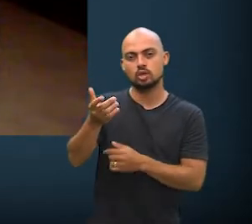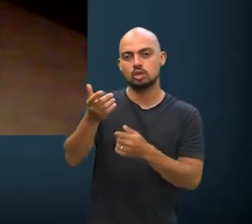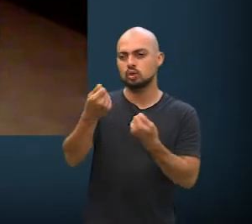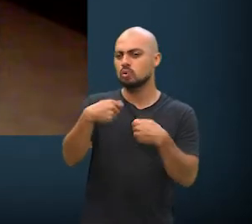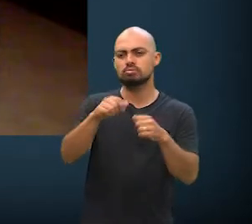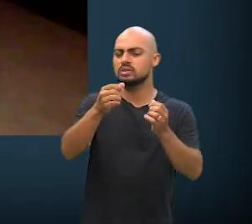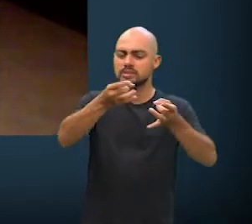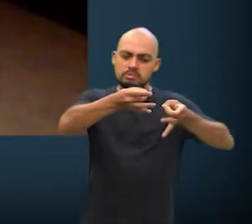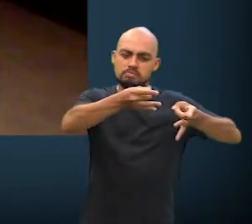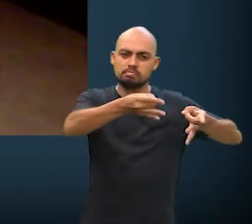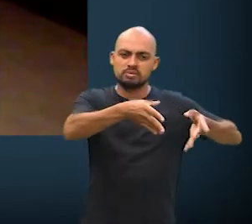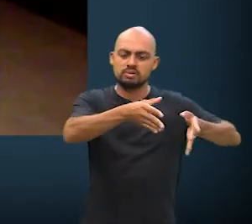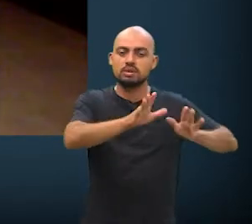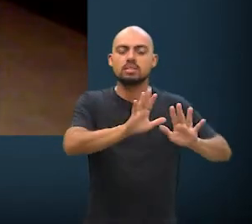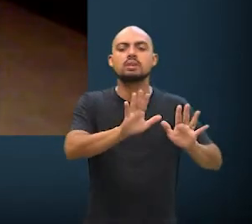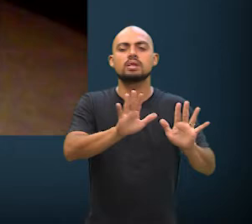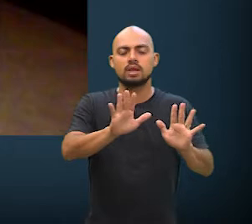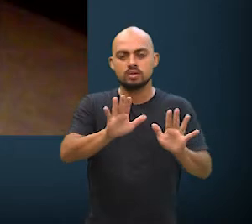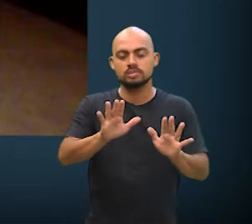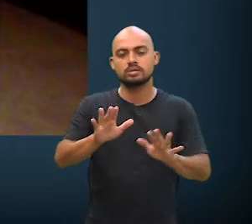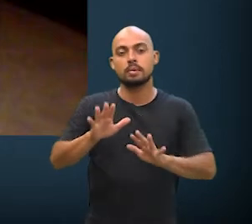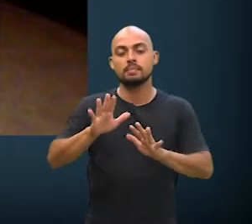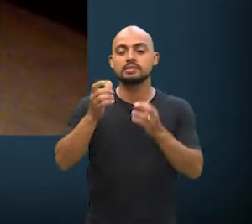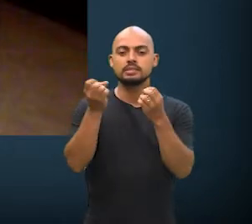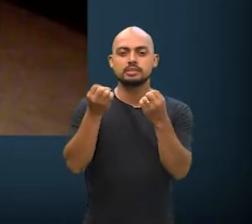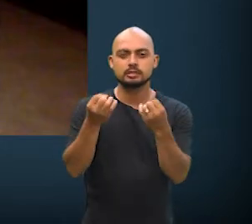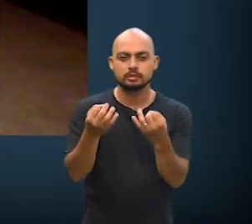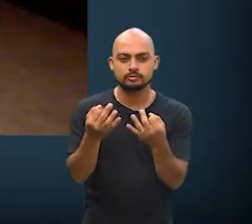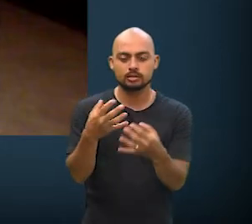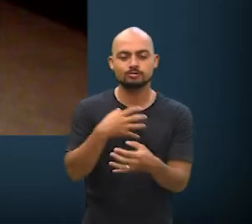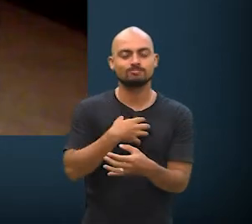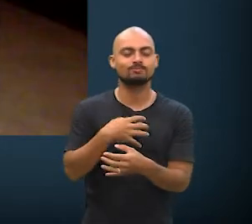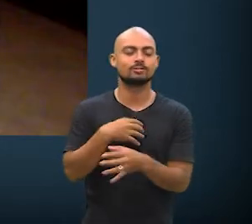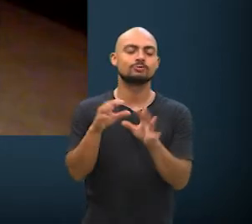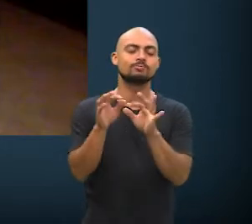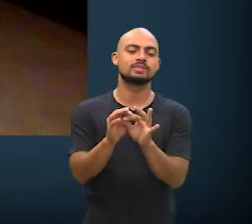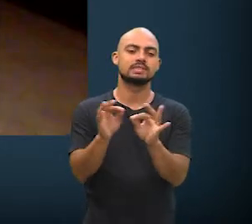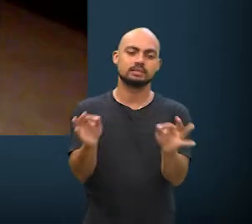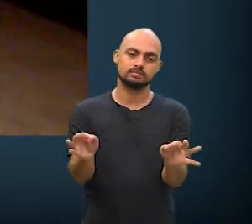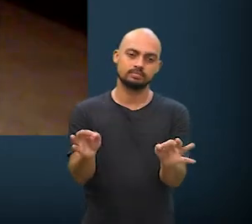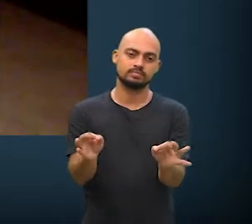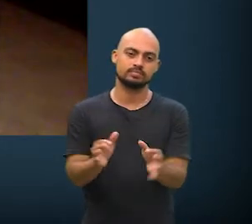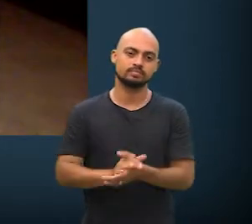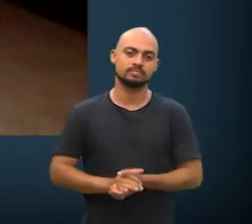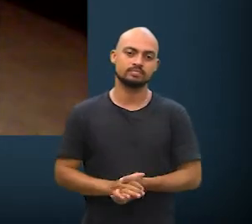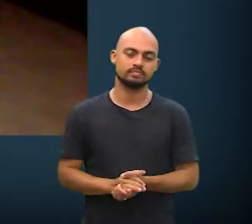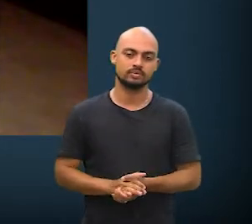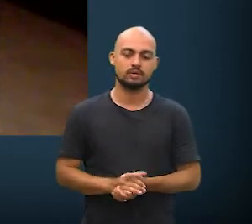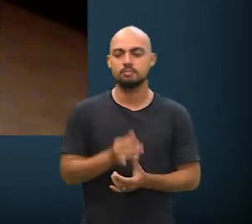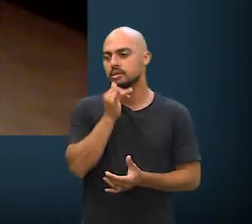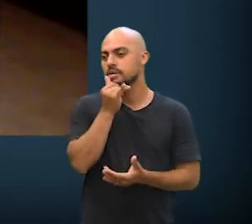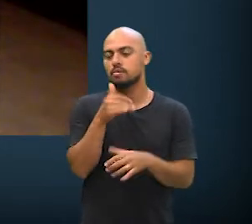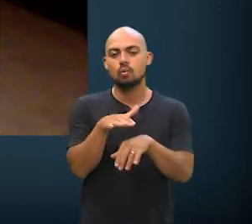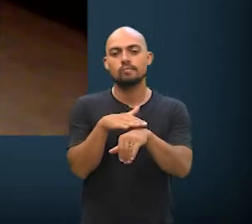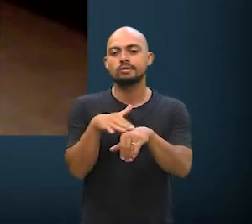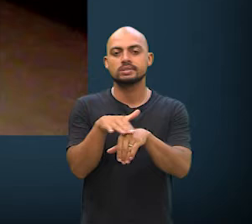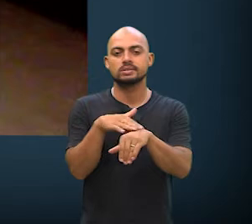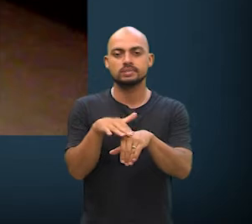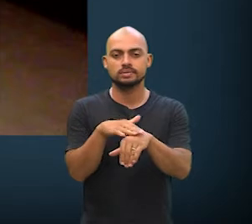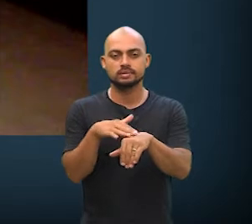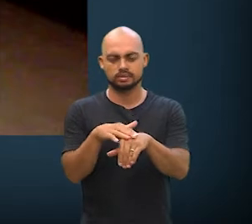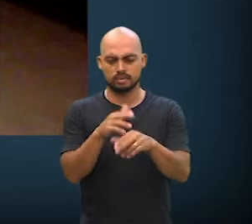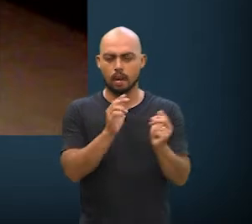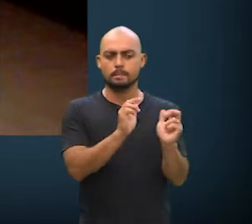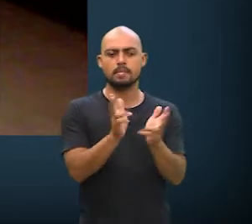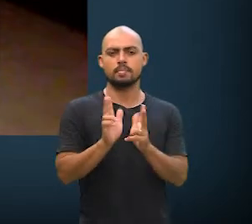disso, imagina disso, mas que fosse de uma forma mais simples, né? Uma conversa. E quando a gente aumenta